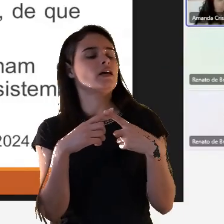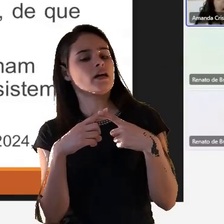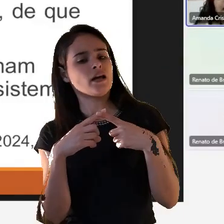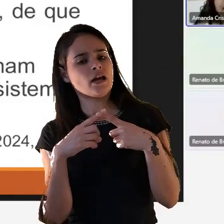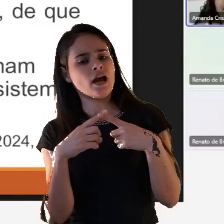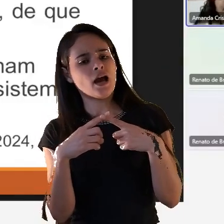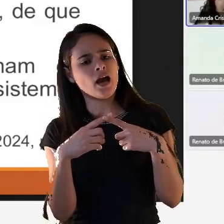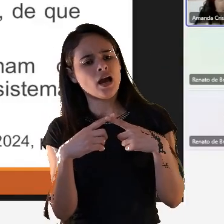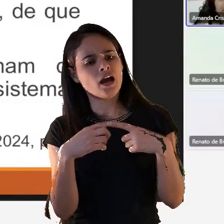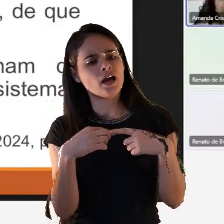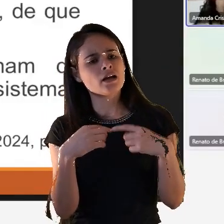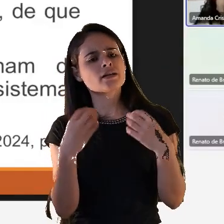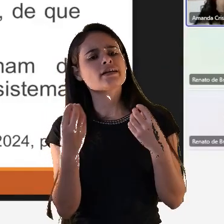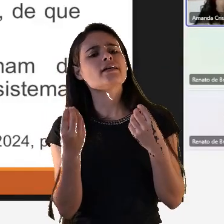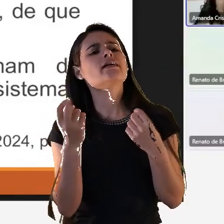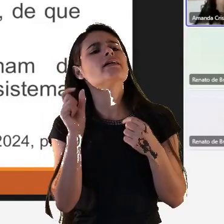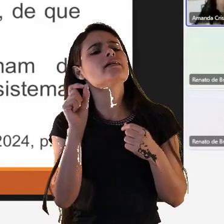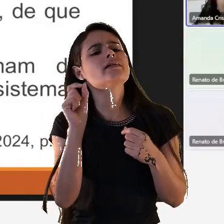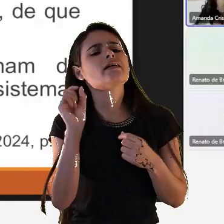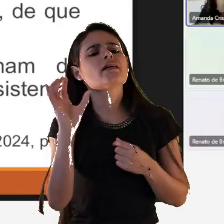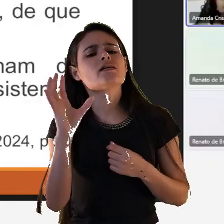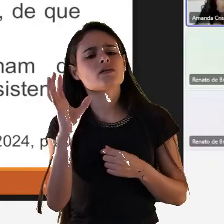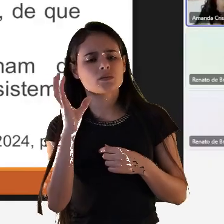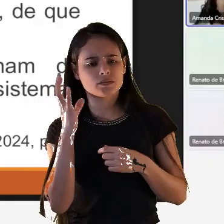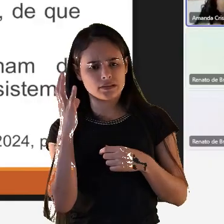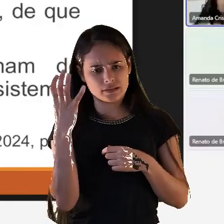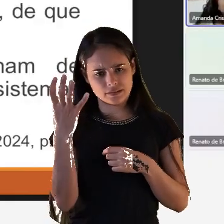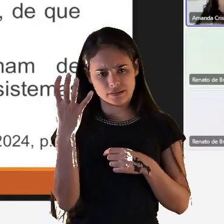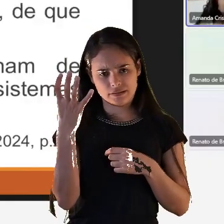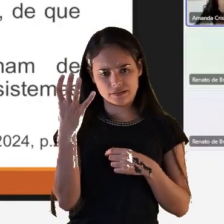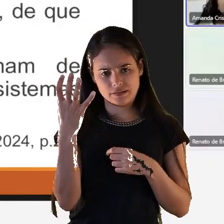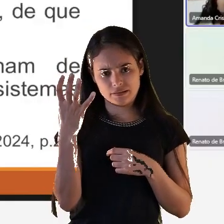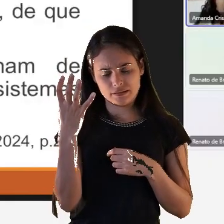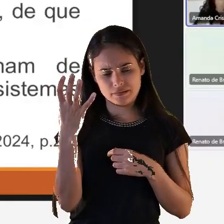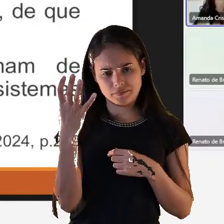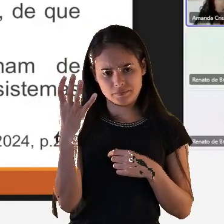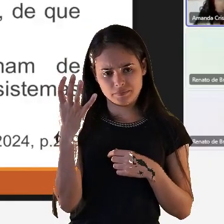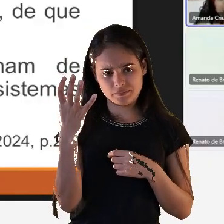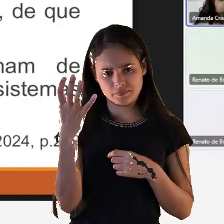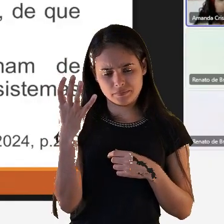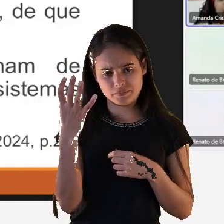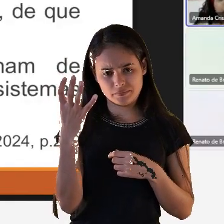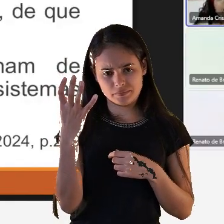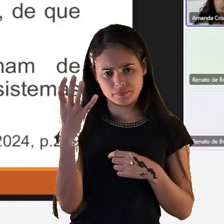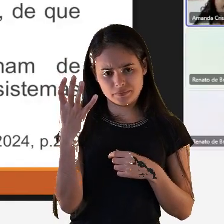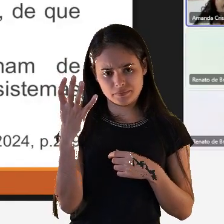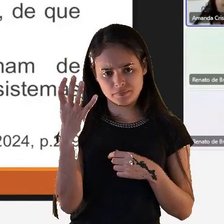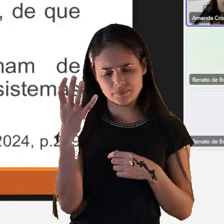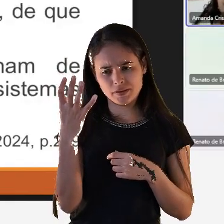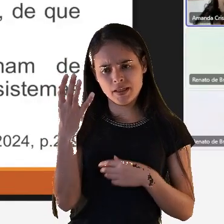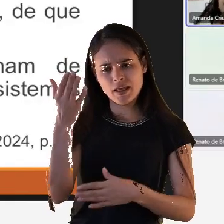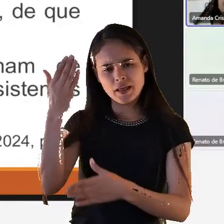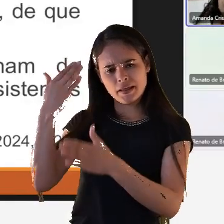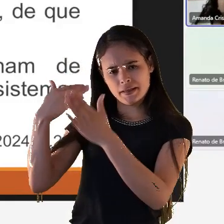falácia, né? Que foi enraizada no país pelo racismo, de que a população negra